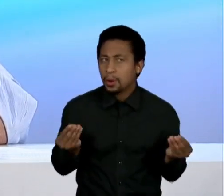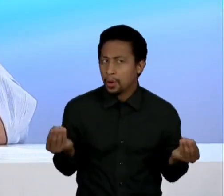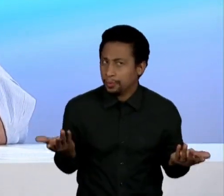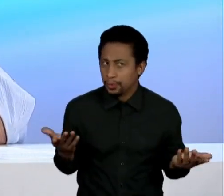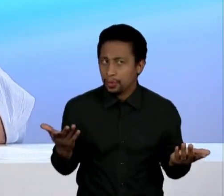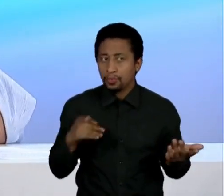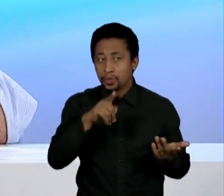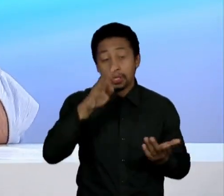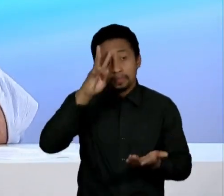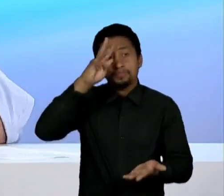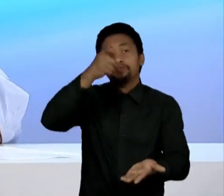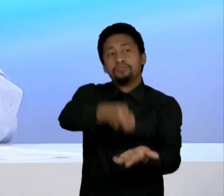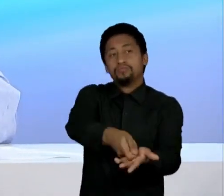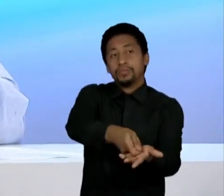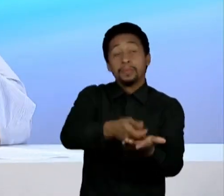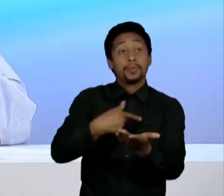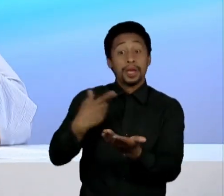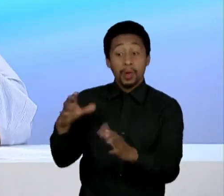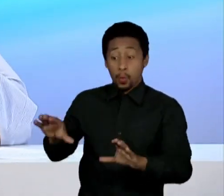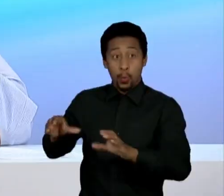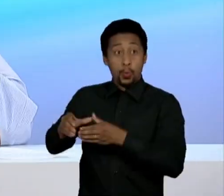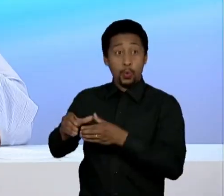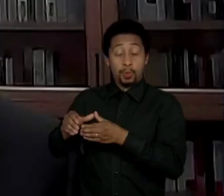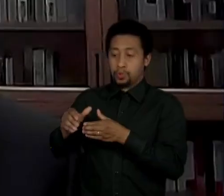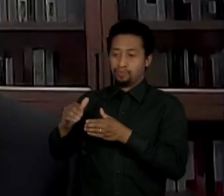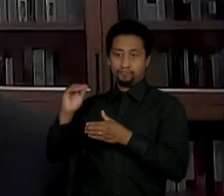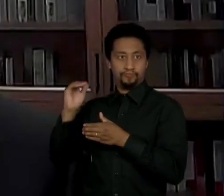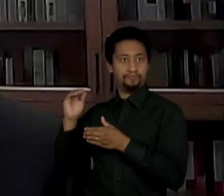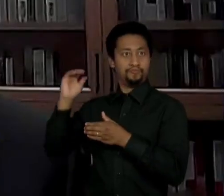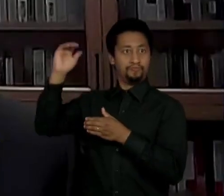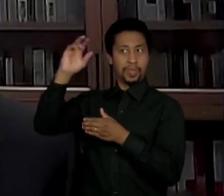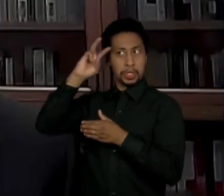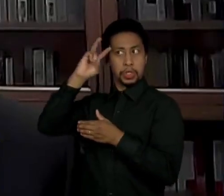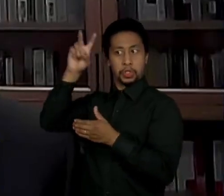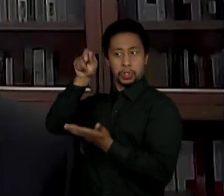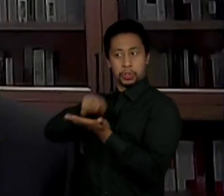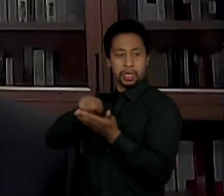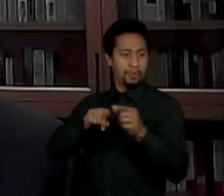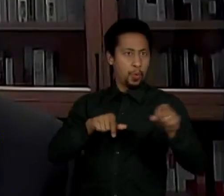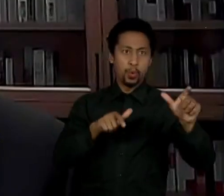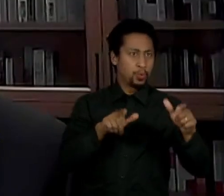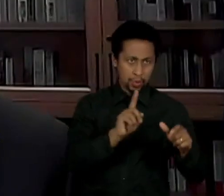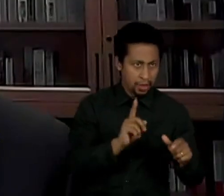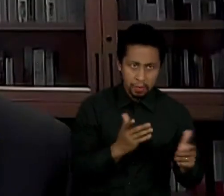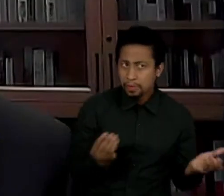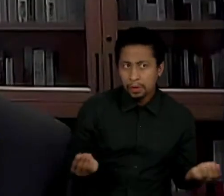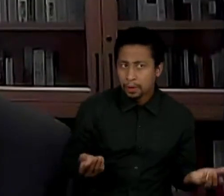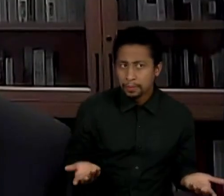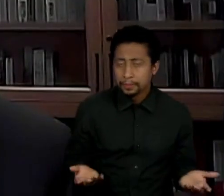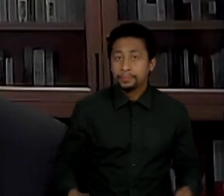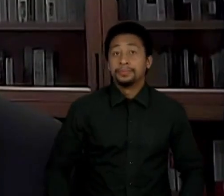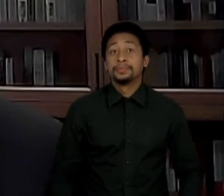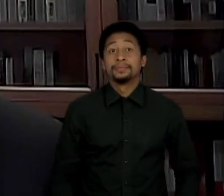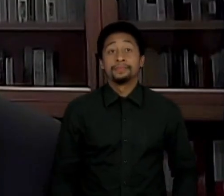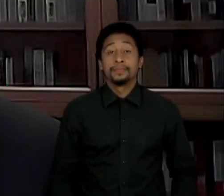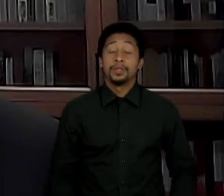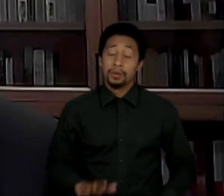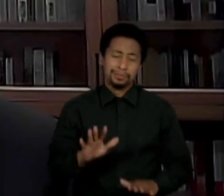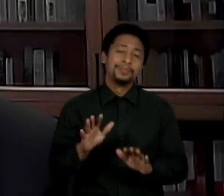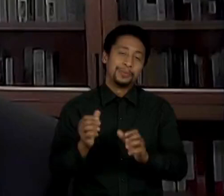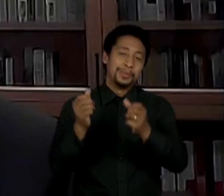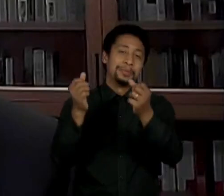quem só pertence a uma classe intelectual? Eu tenho uma definição da